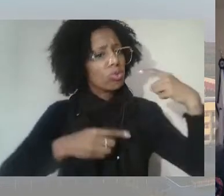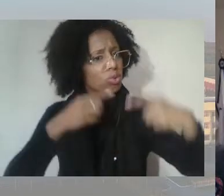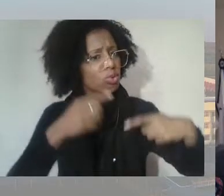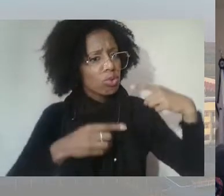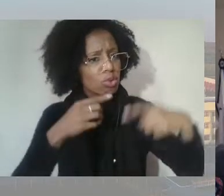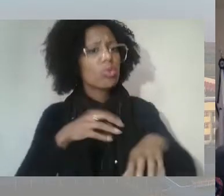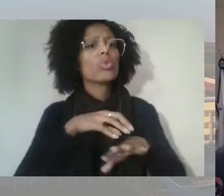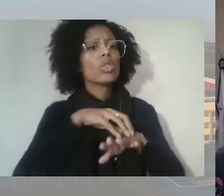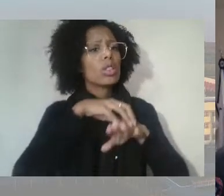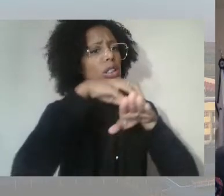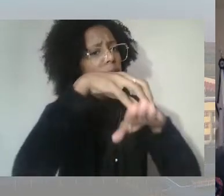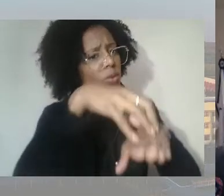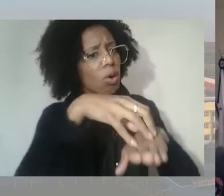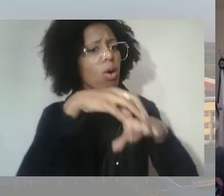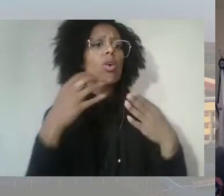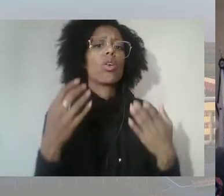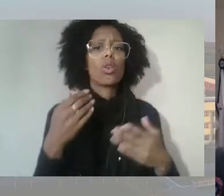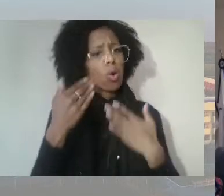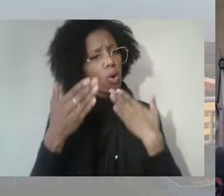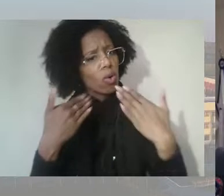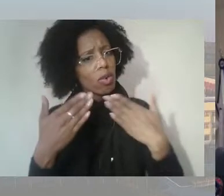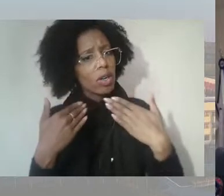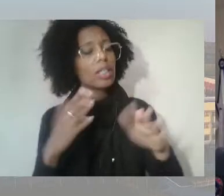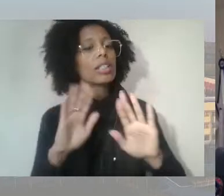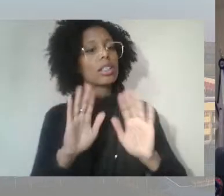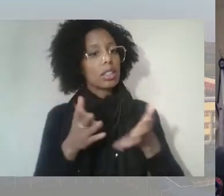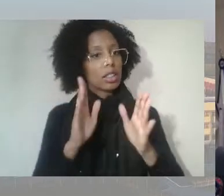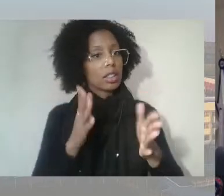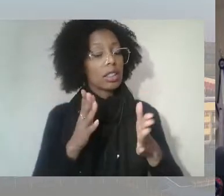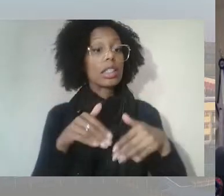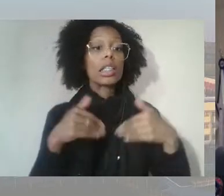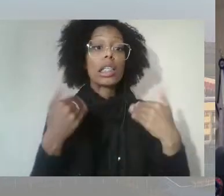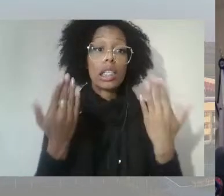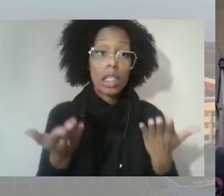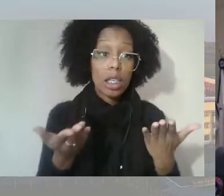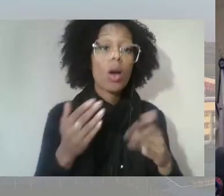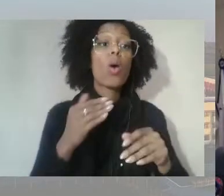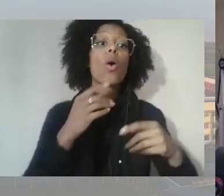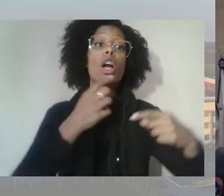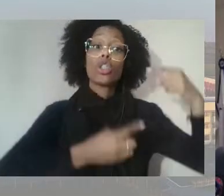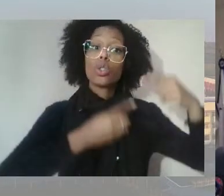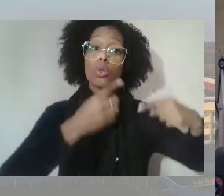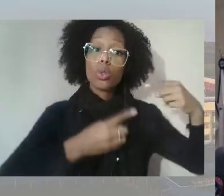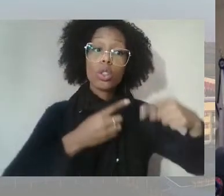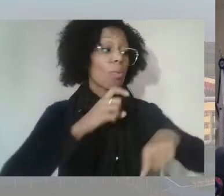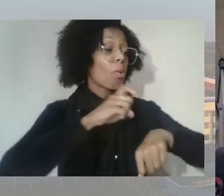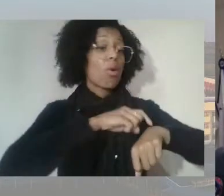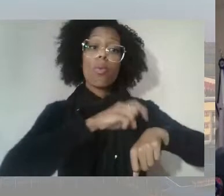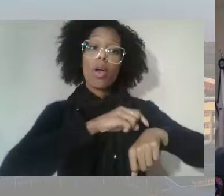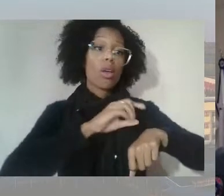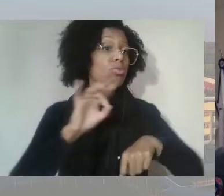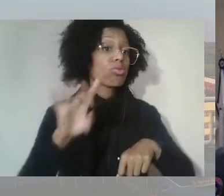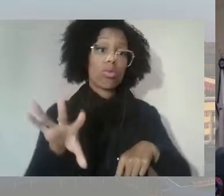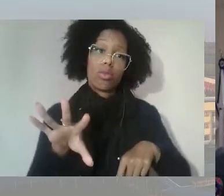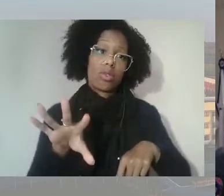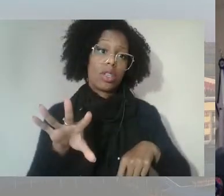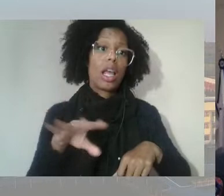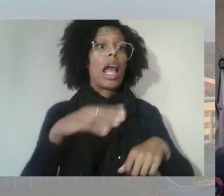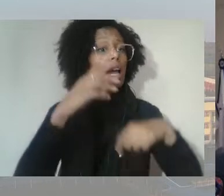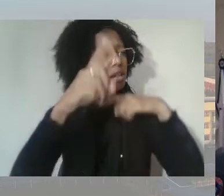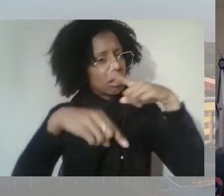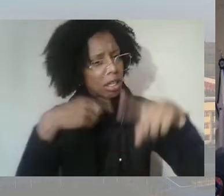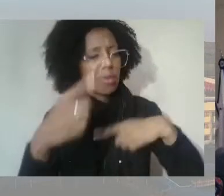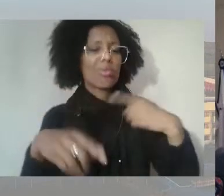transporte. Eu conversei com a Luciana. Então, pessoal, a discussão foi em relação ao momento. Foi isso. Claro que depois gerou